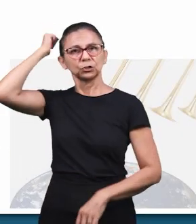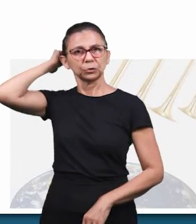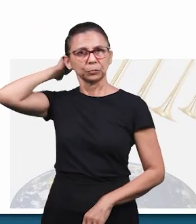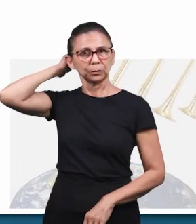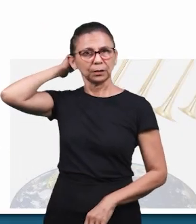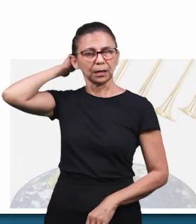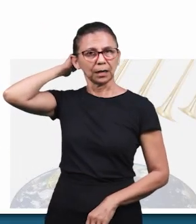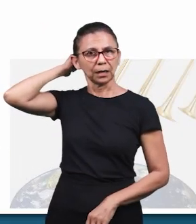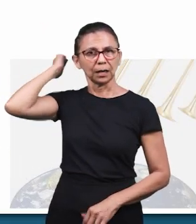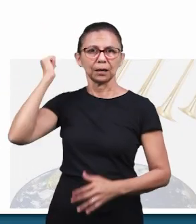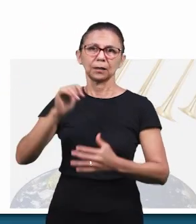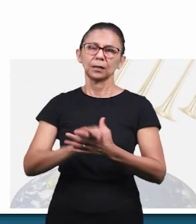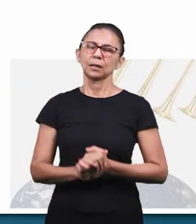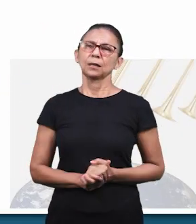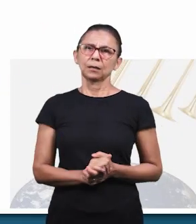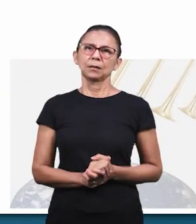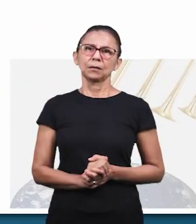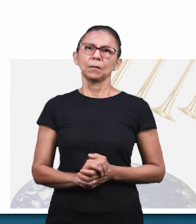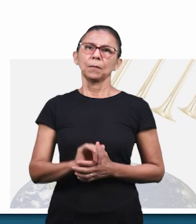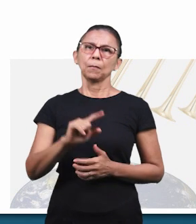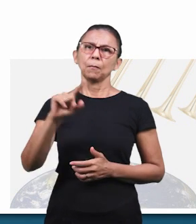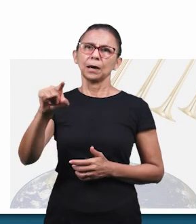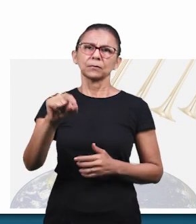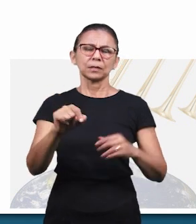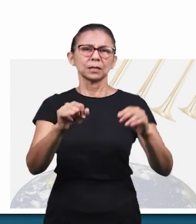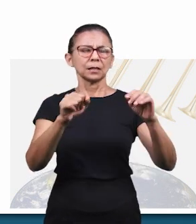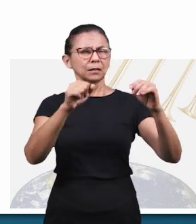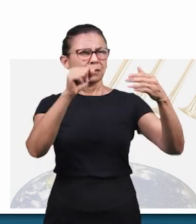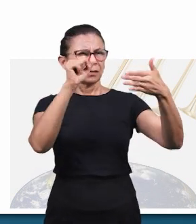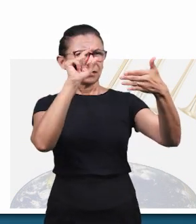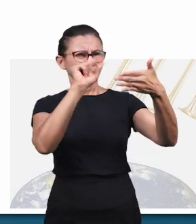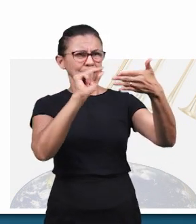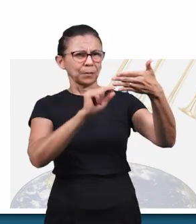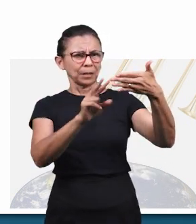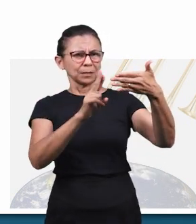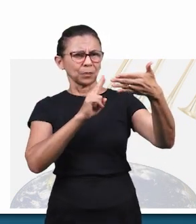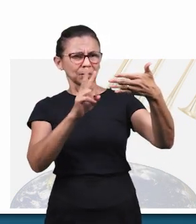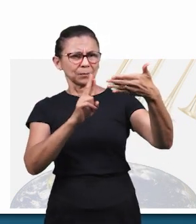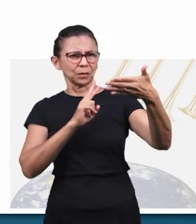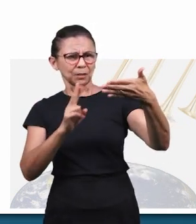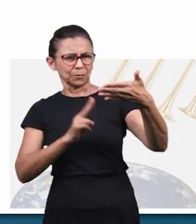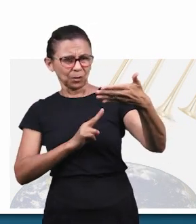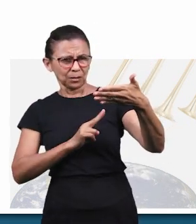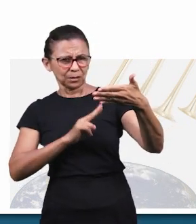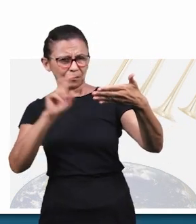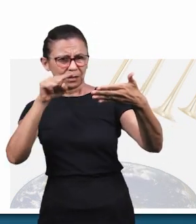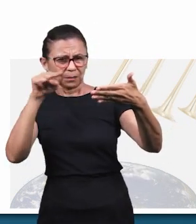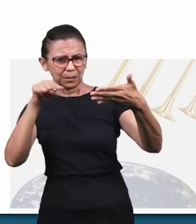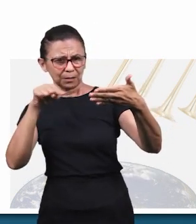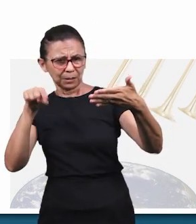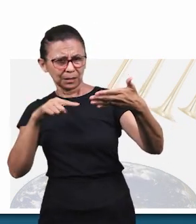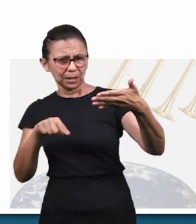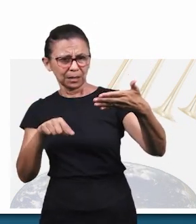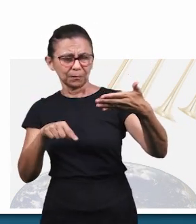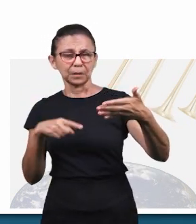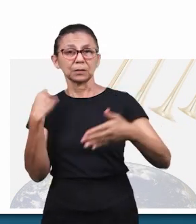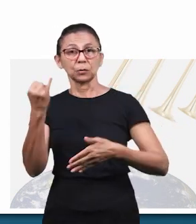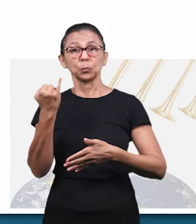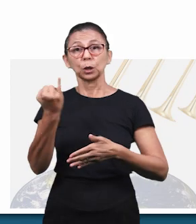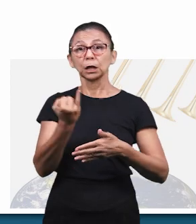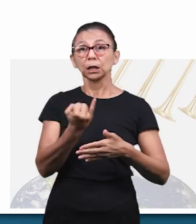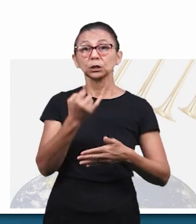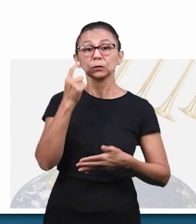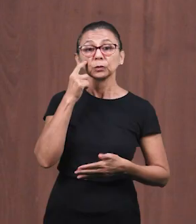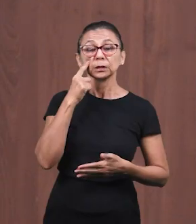é suficiente marcar as alternativas e conferir as respostas. É importante analisar se o que errou